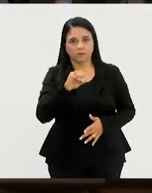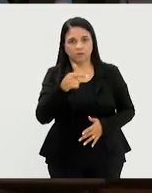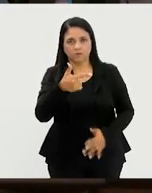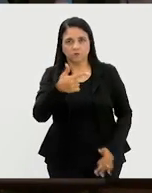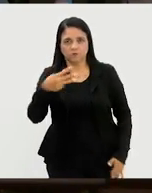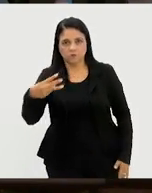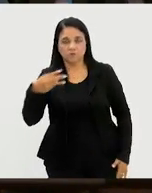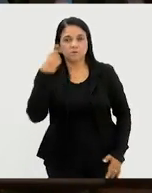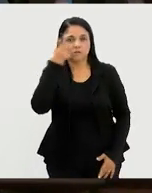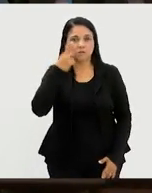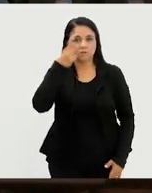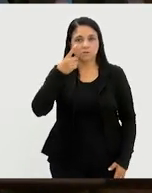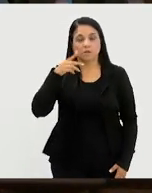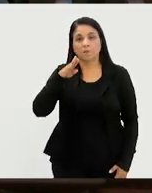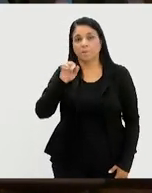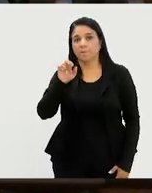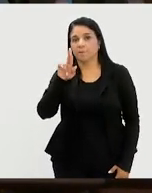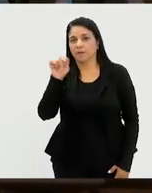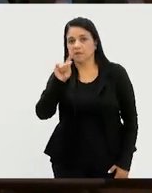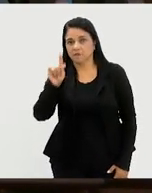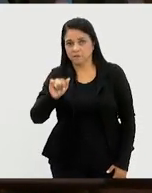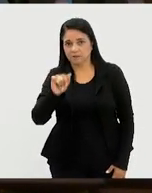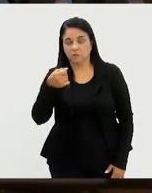de autoria dos Deputado brasão